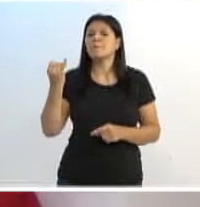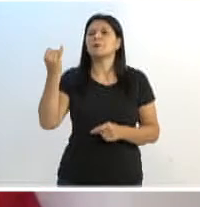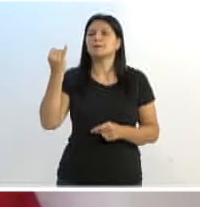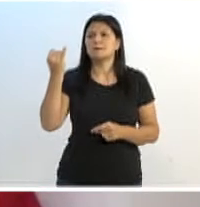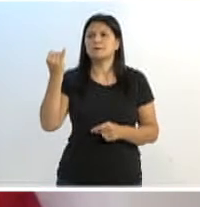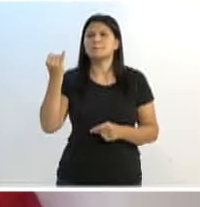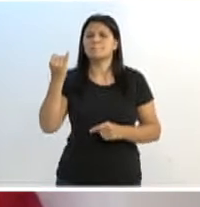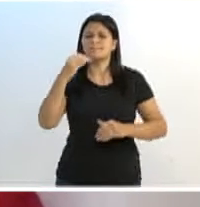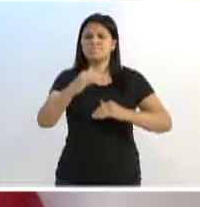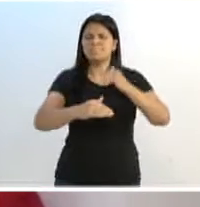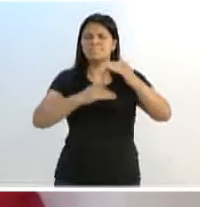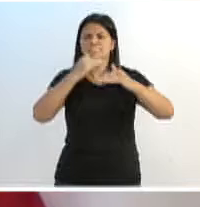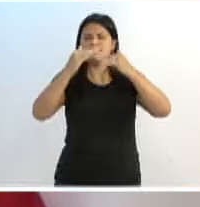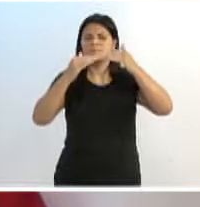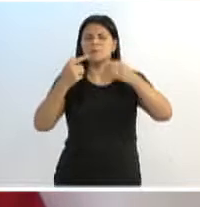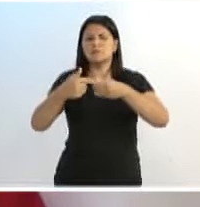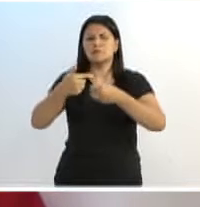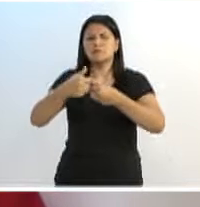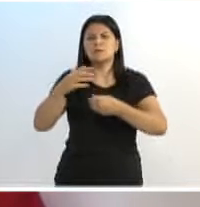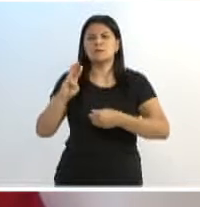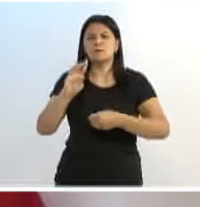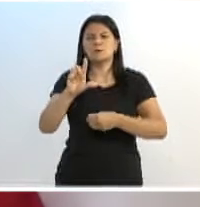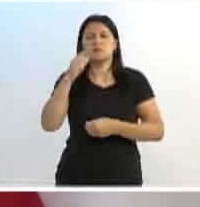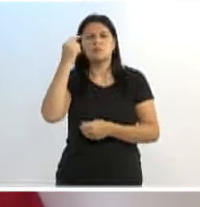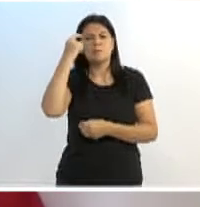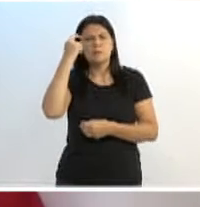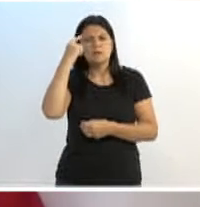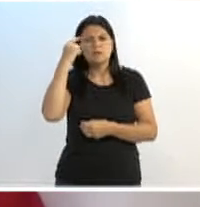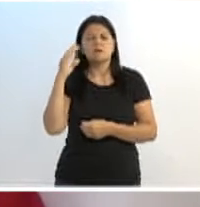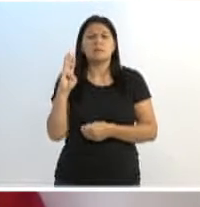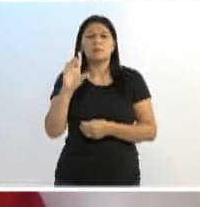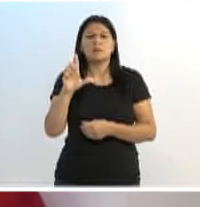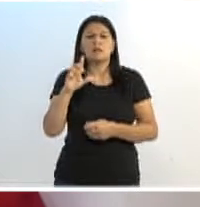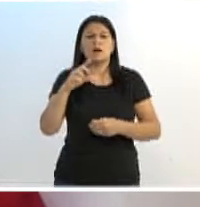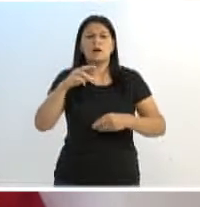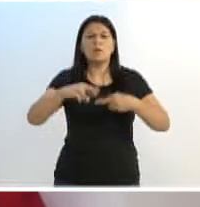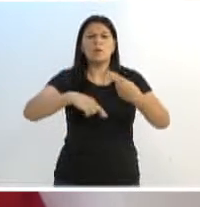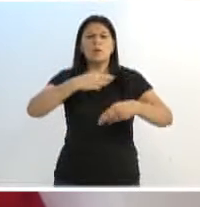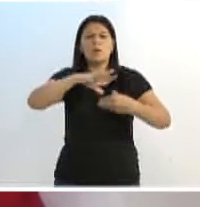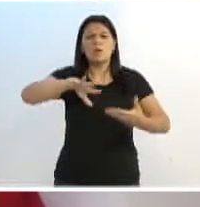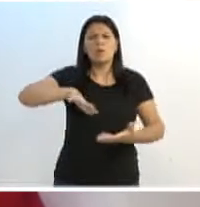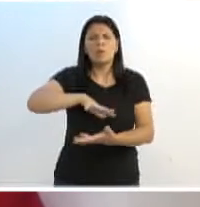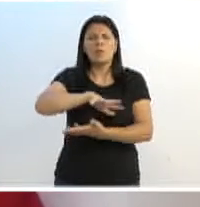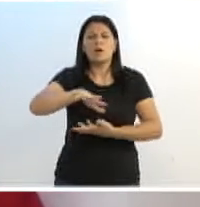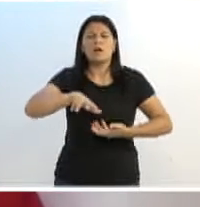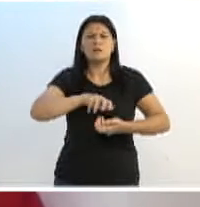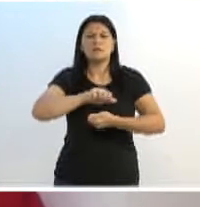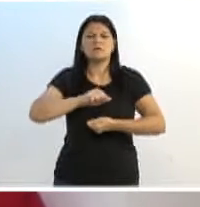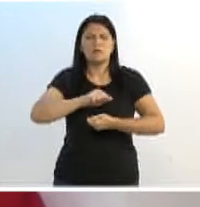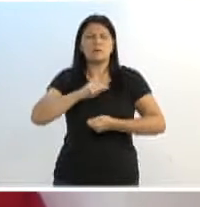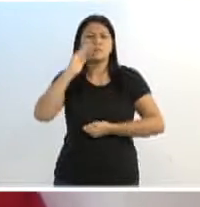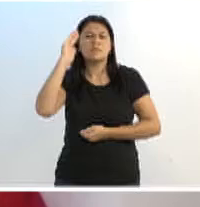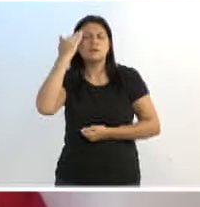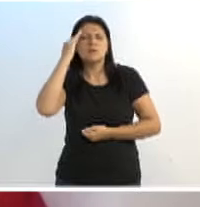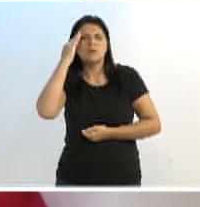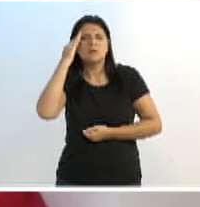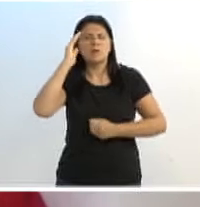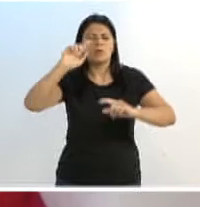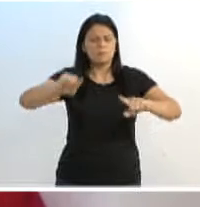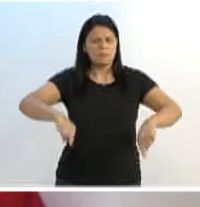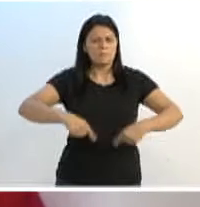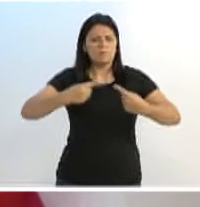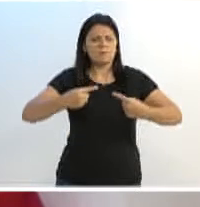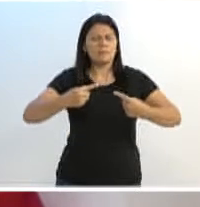para o desenvolvimento da nossa cidade, pensar a cidade de forma sustentável, entender que esse é um dos grandes desafios do século